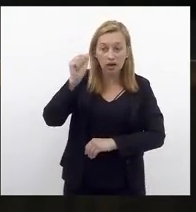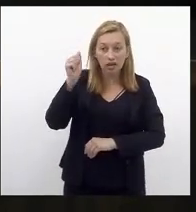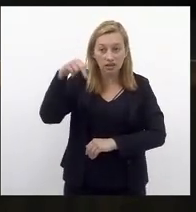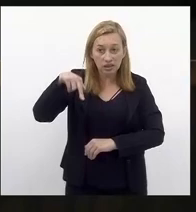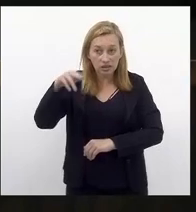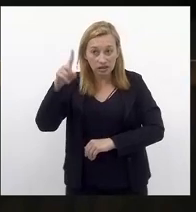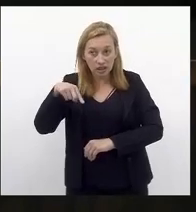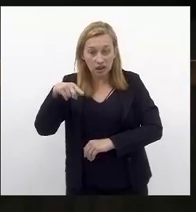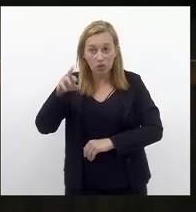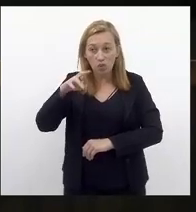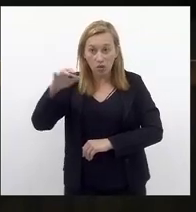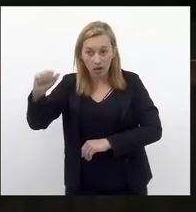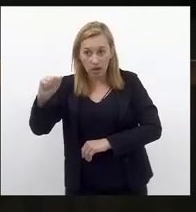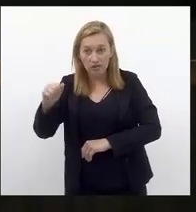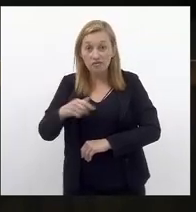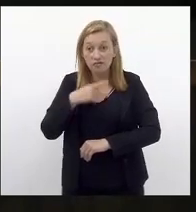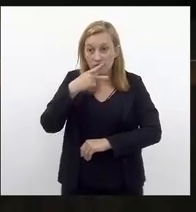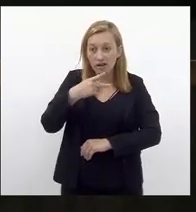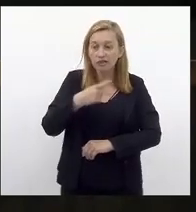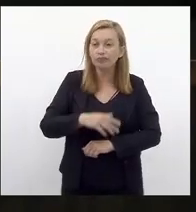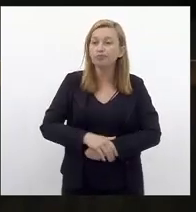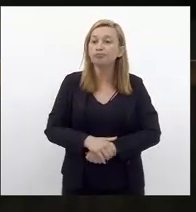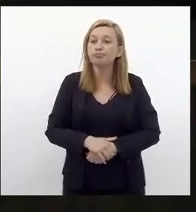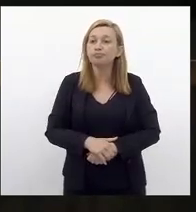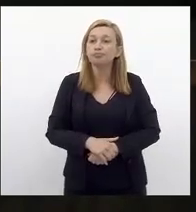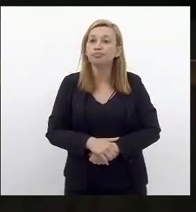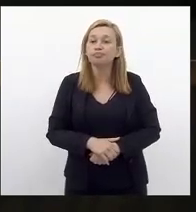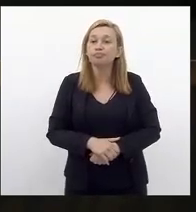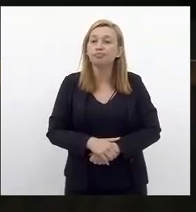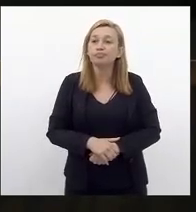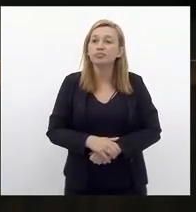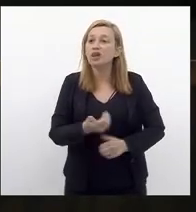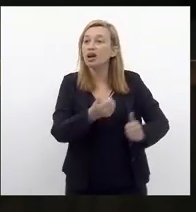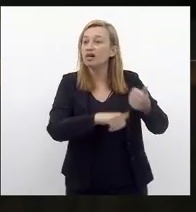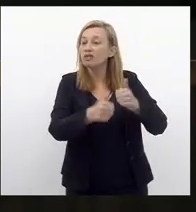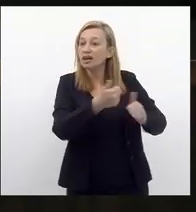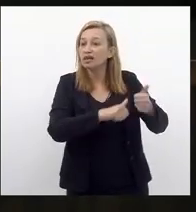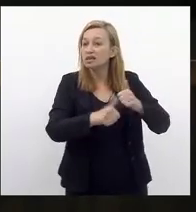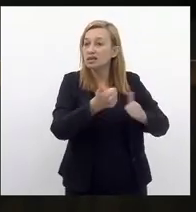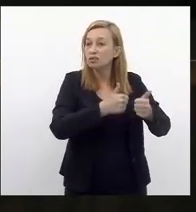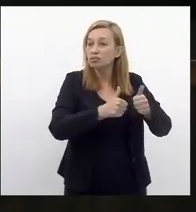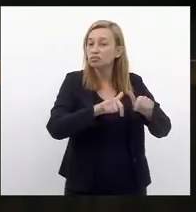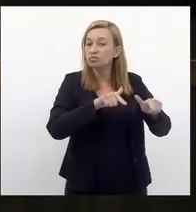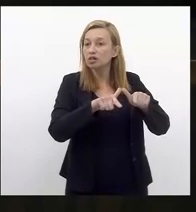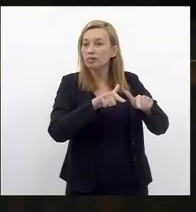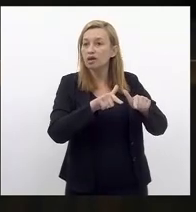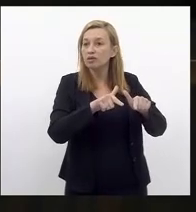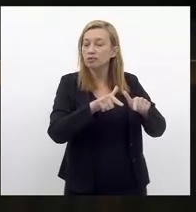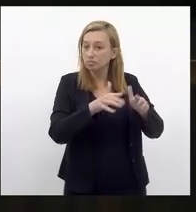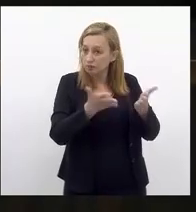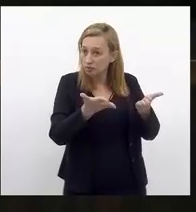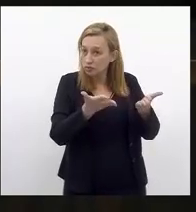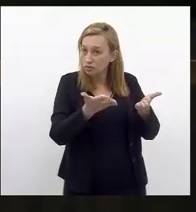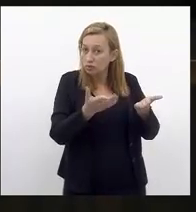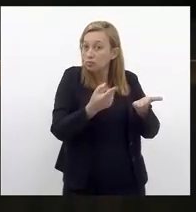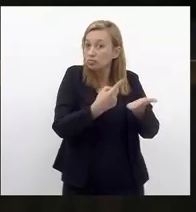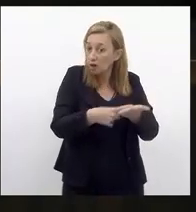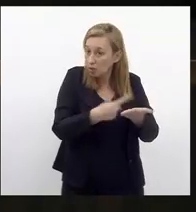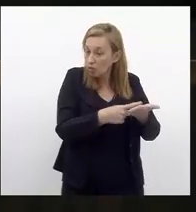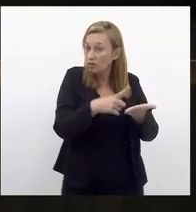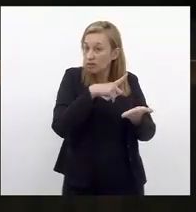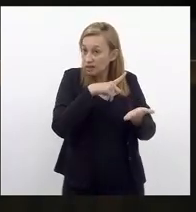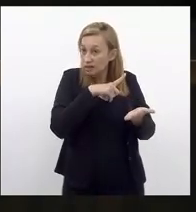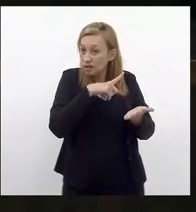é que fala da avaliação de desempenho Então como vai vir um acordo